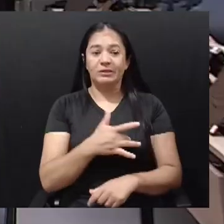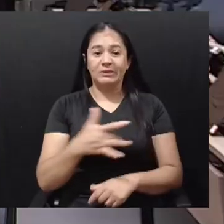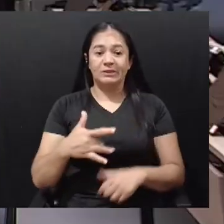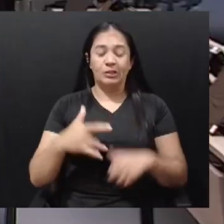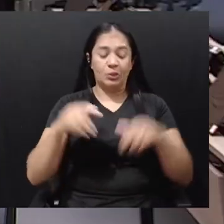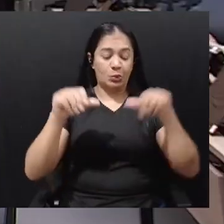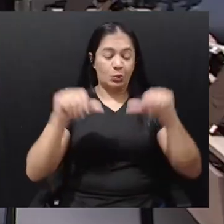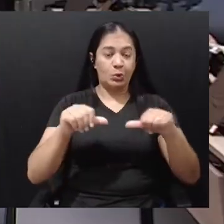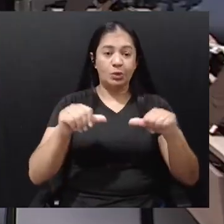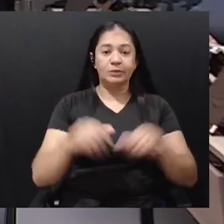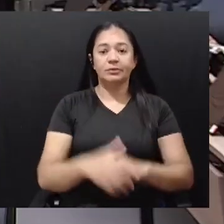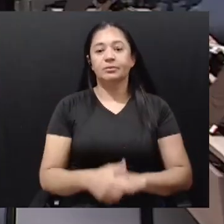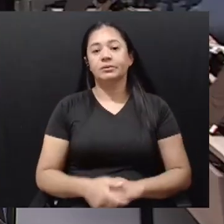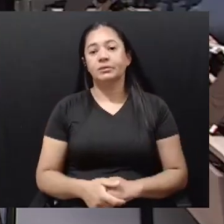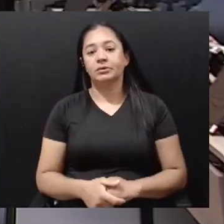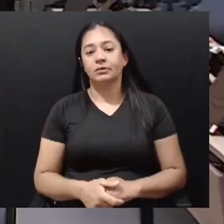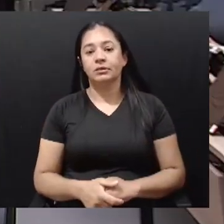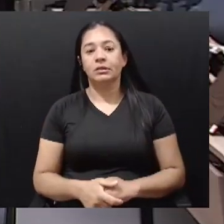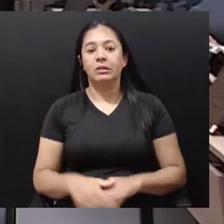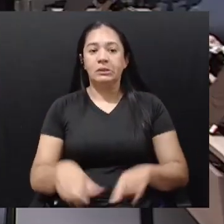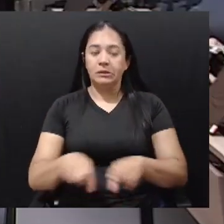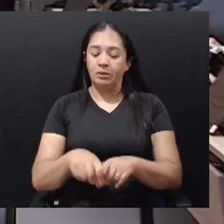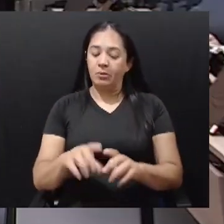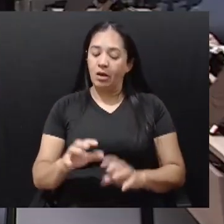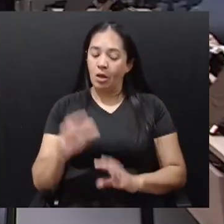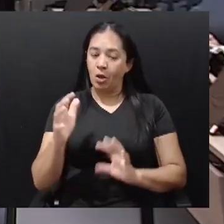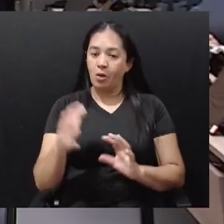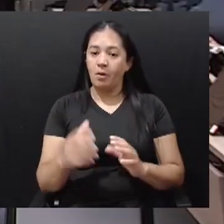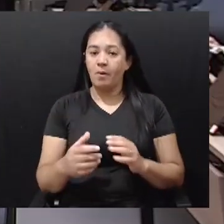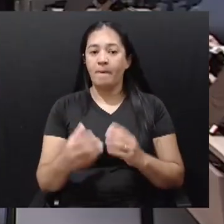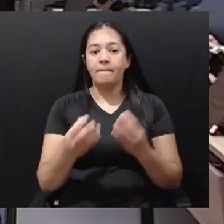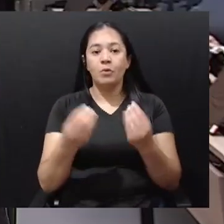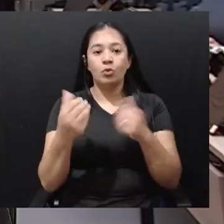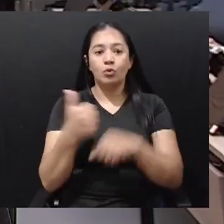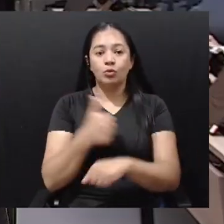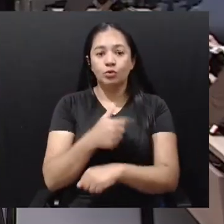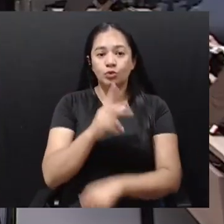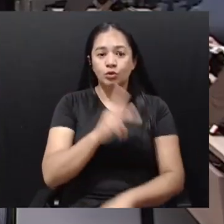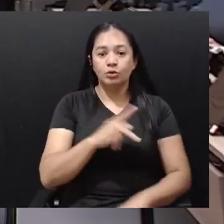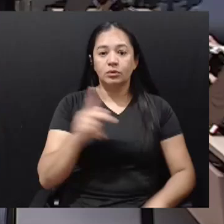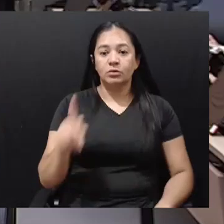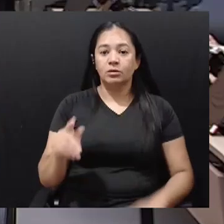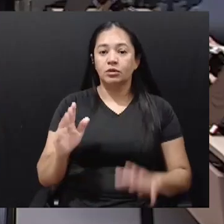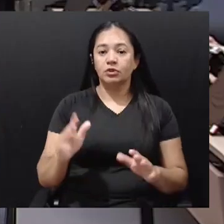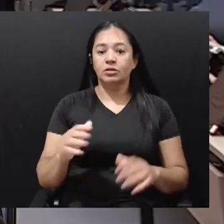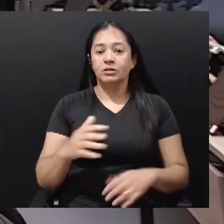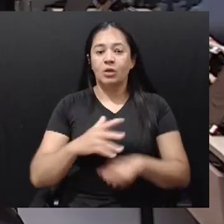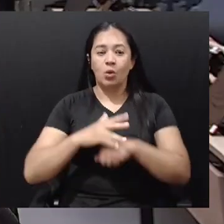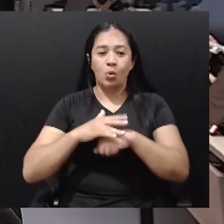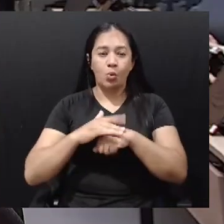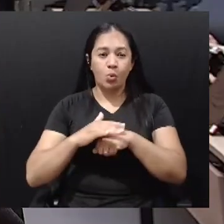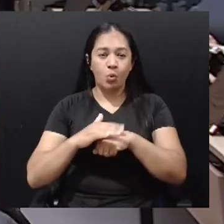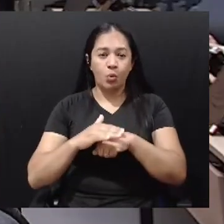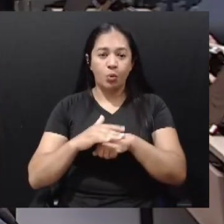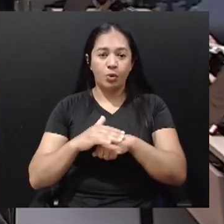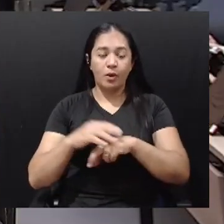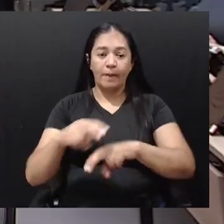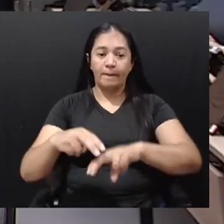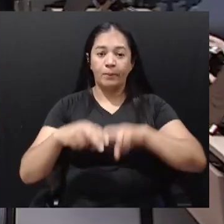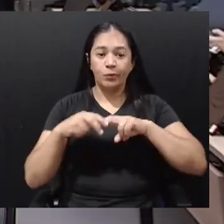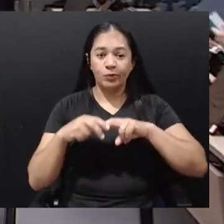isso aflorece. Então há muitos professores e professoras que estão se adoentando. E por isso que o